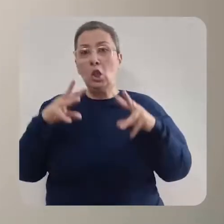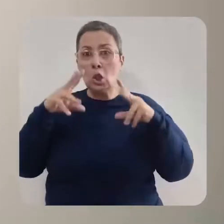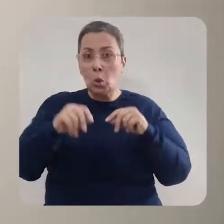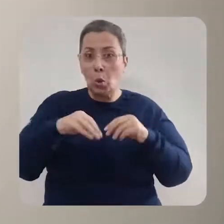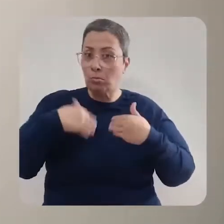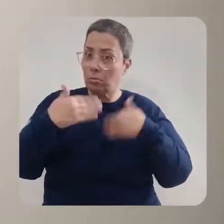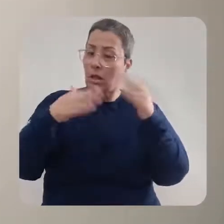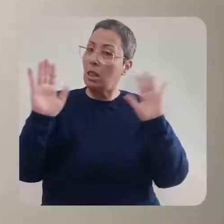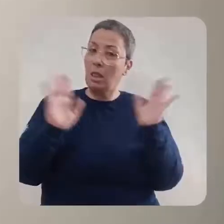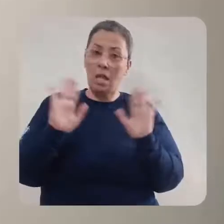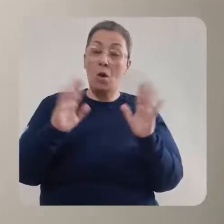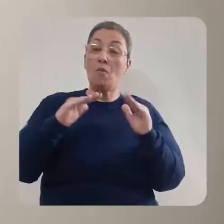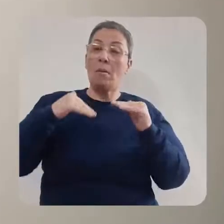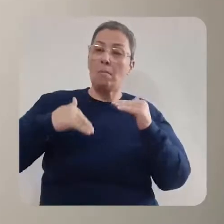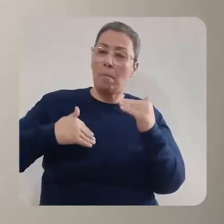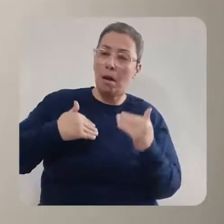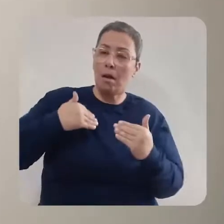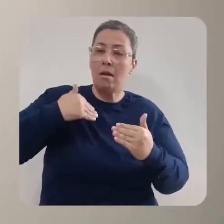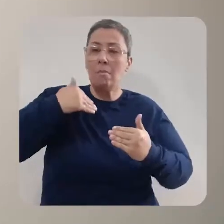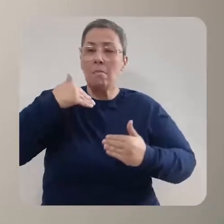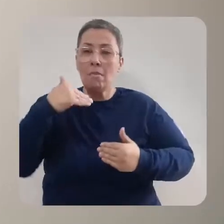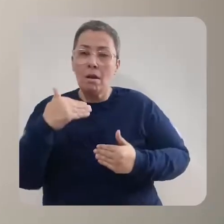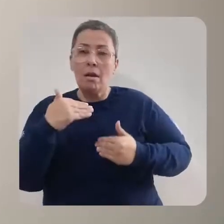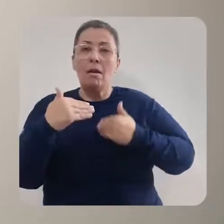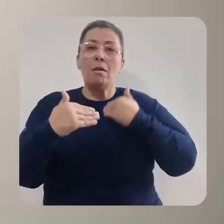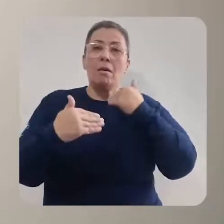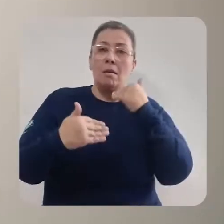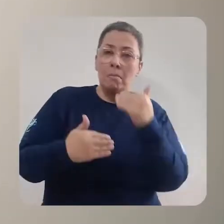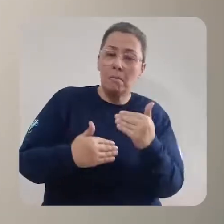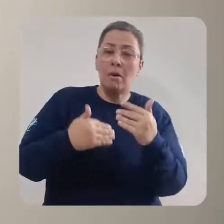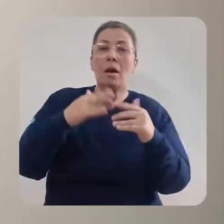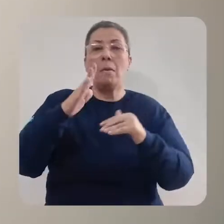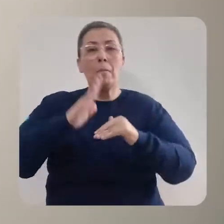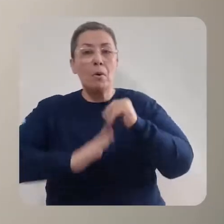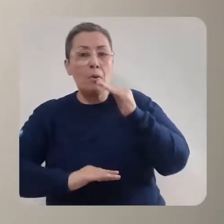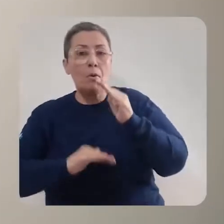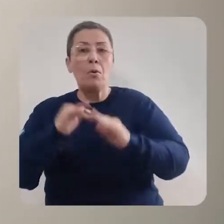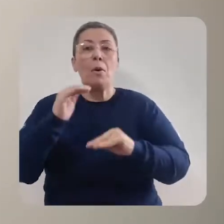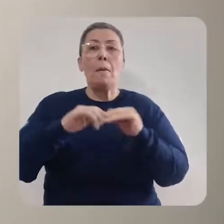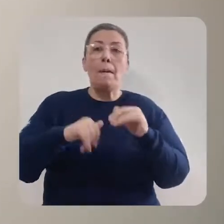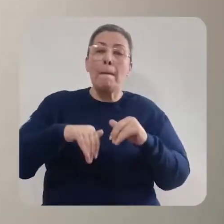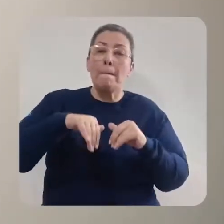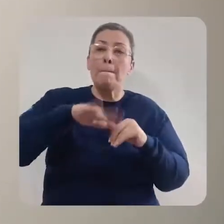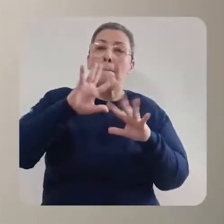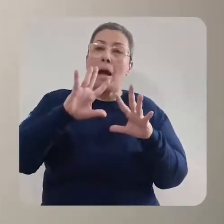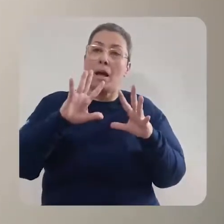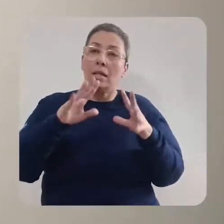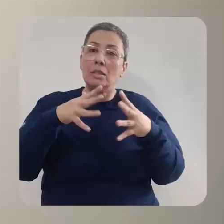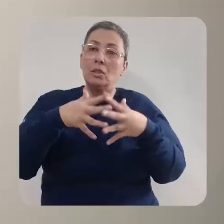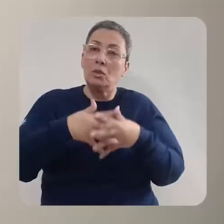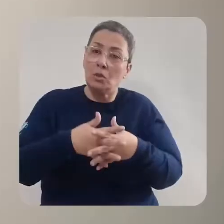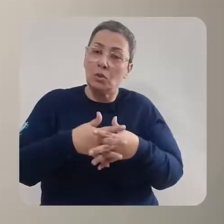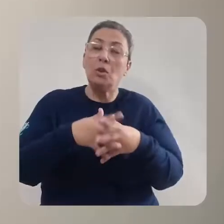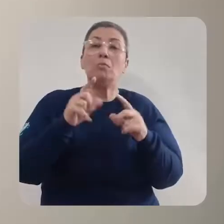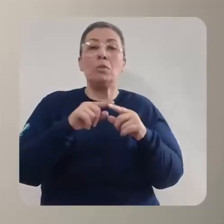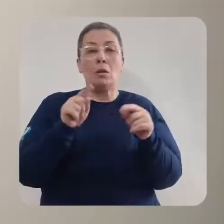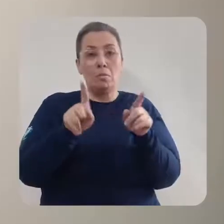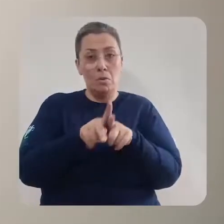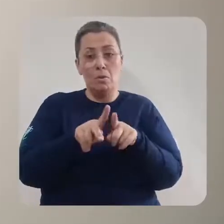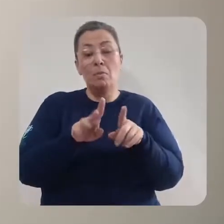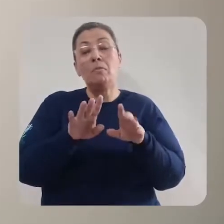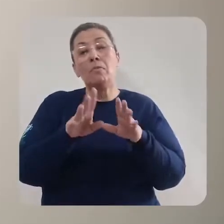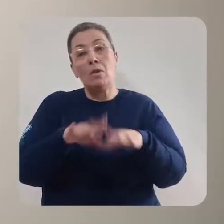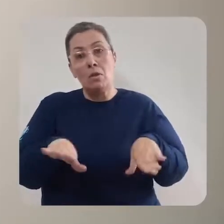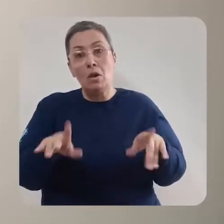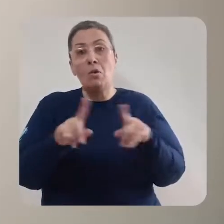todo o processo. Não, gradualmente nós vamos colocando as atividades mais complexas a esta criança.